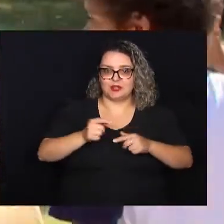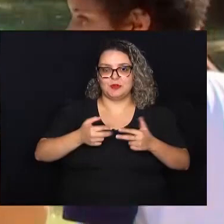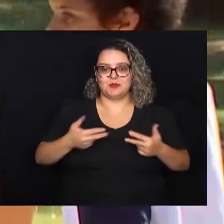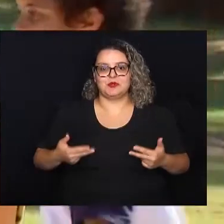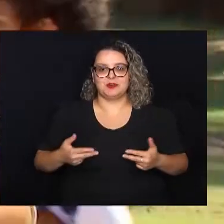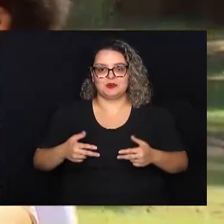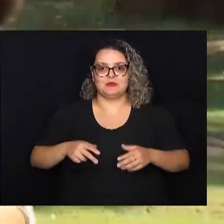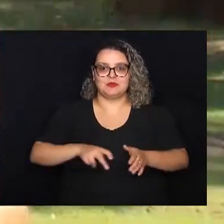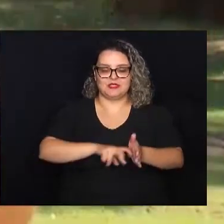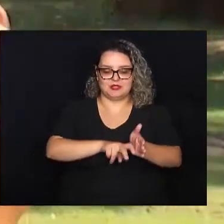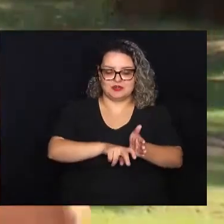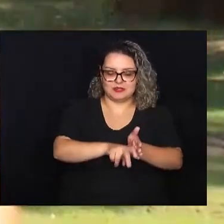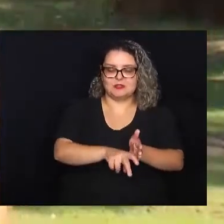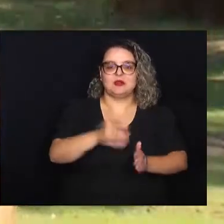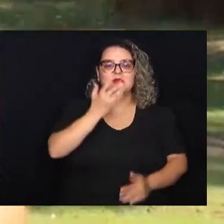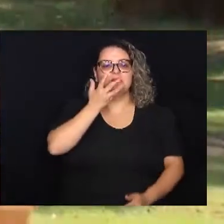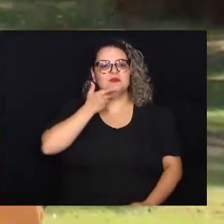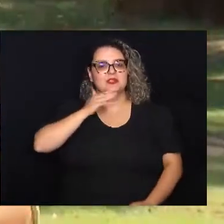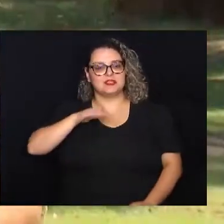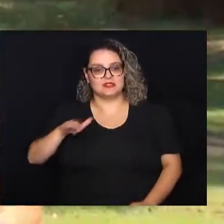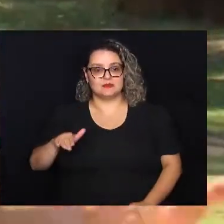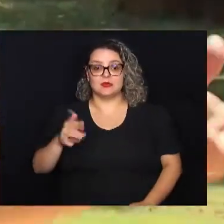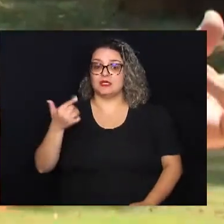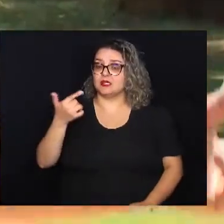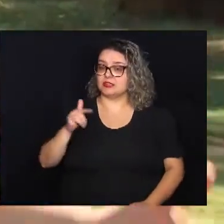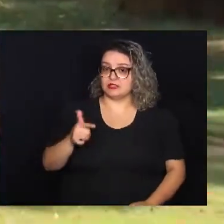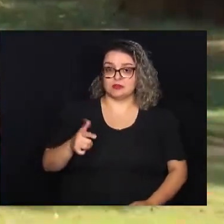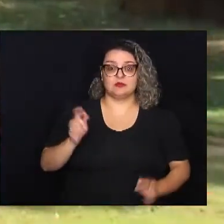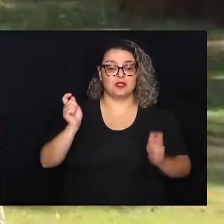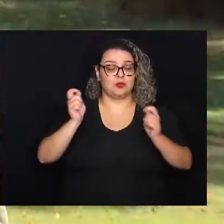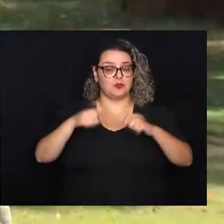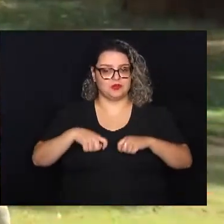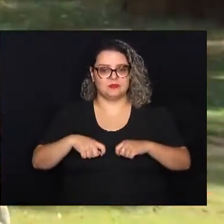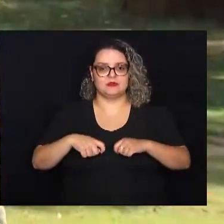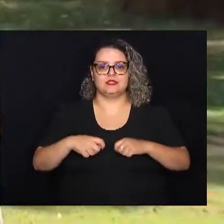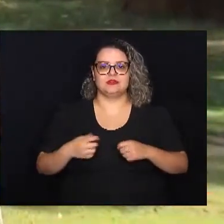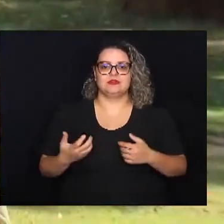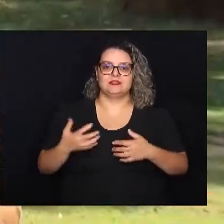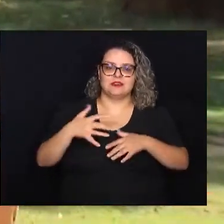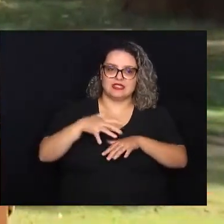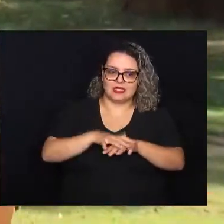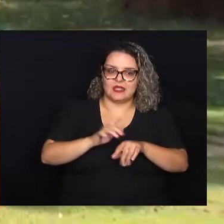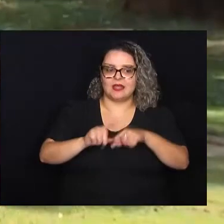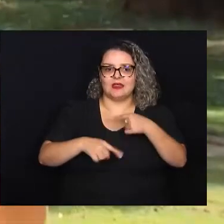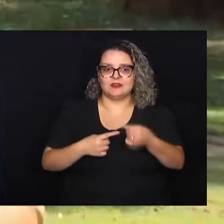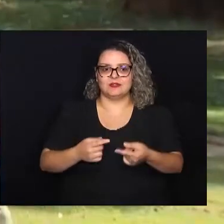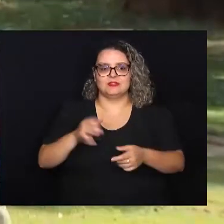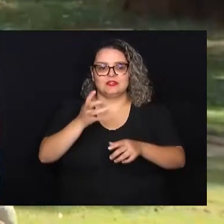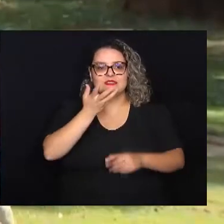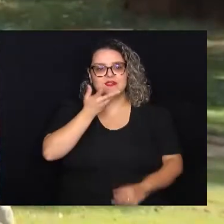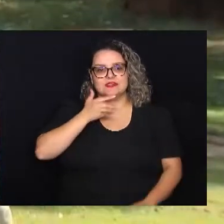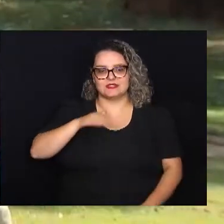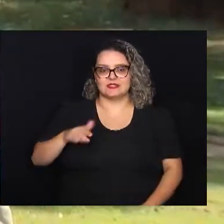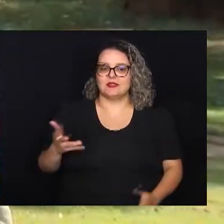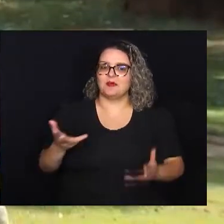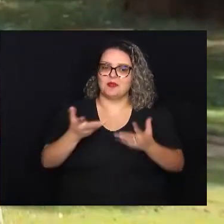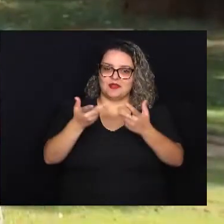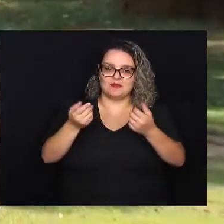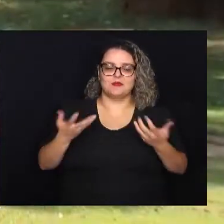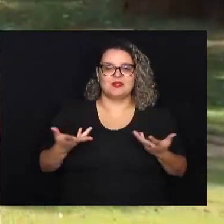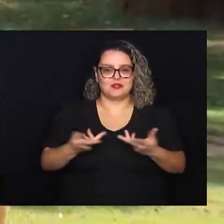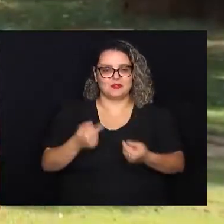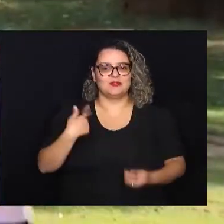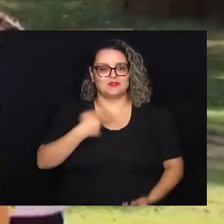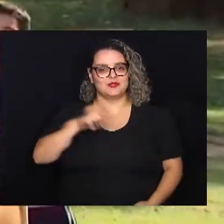os cadeirantes para as crianças que não tem a possibilidade de se integrar as outras crianças então é maravilhoso para todos nós